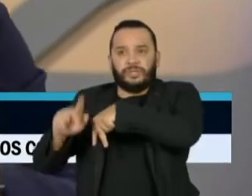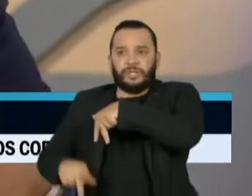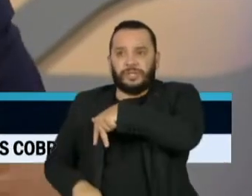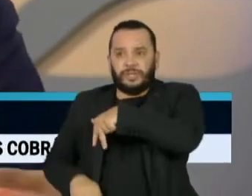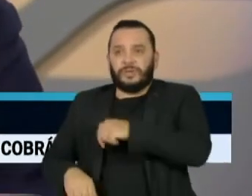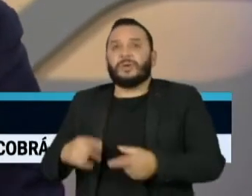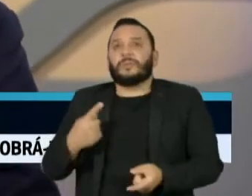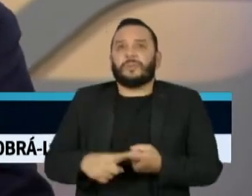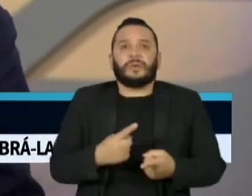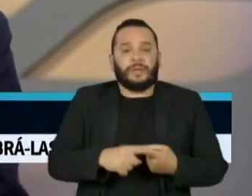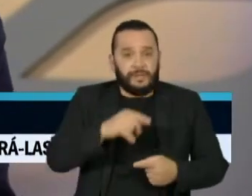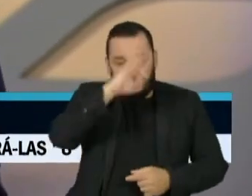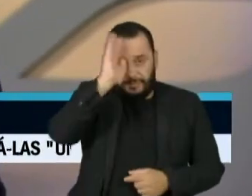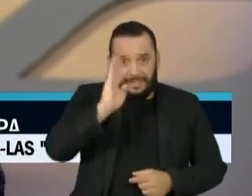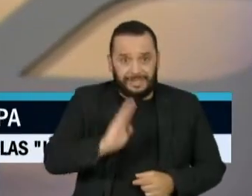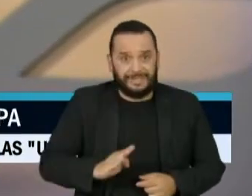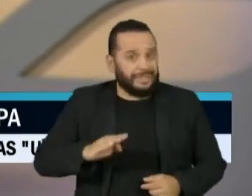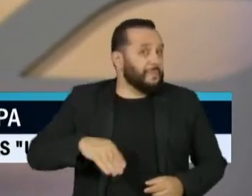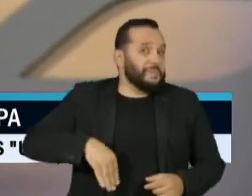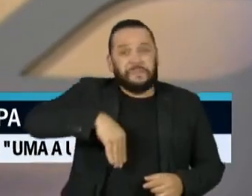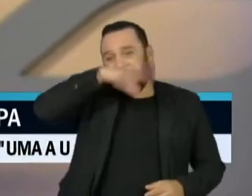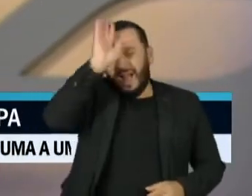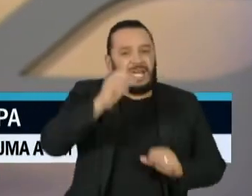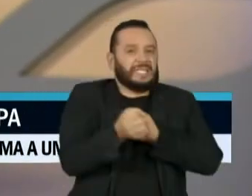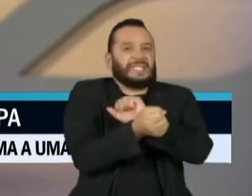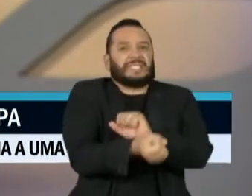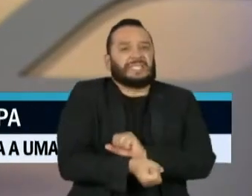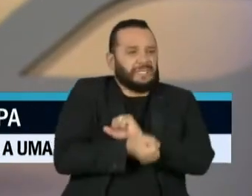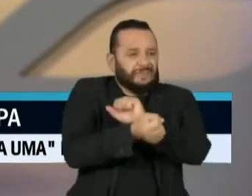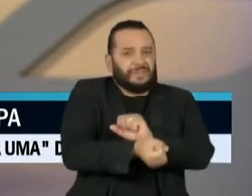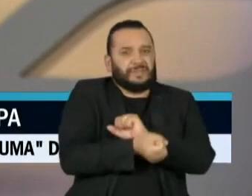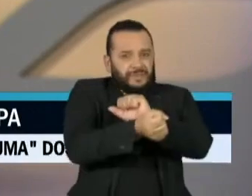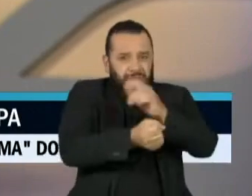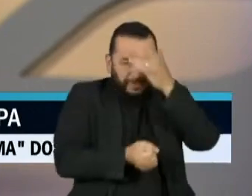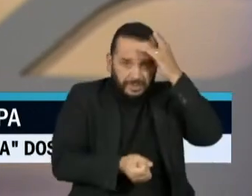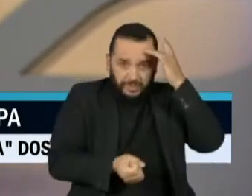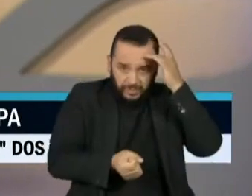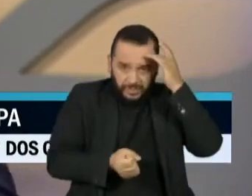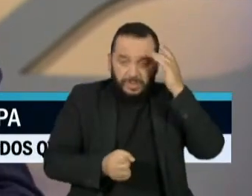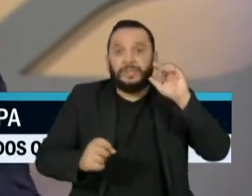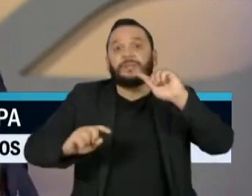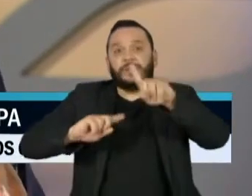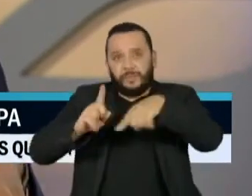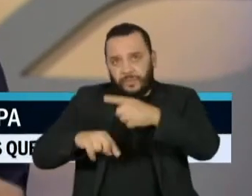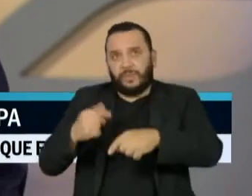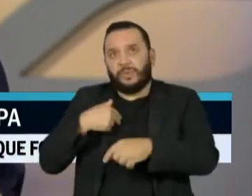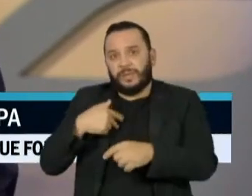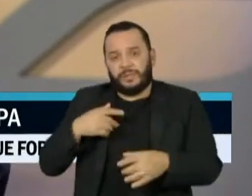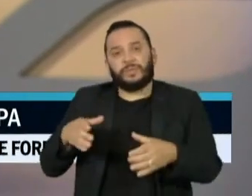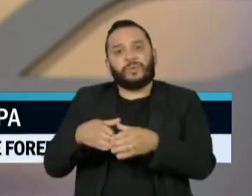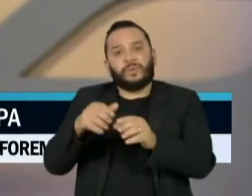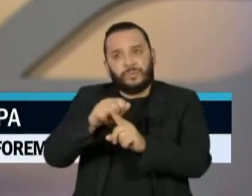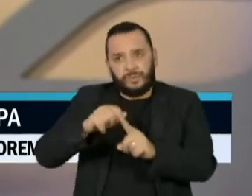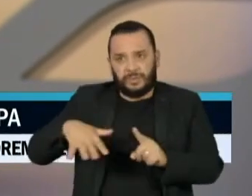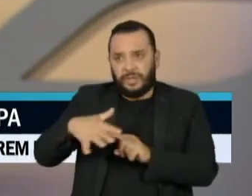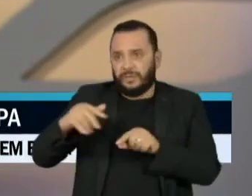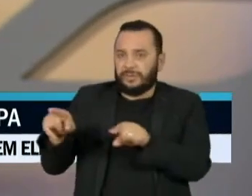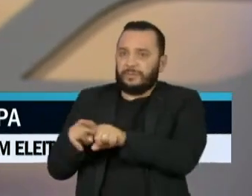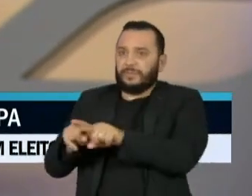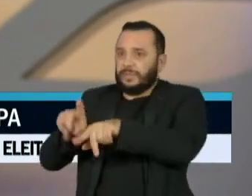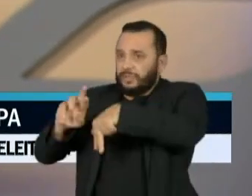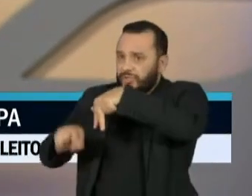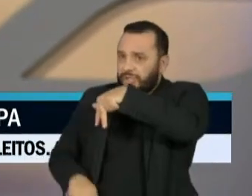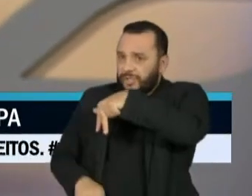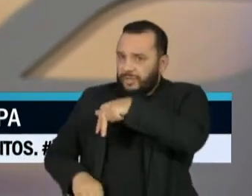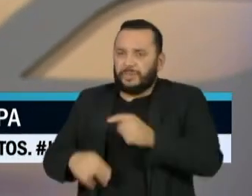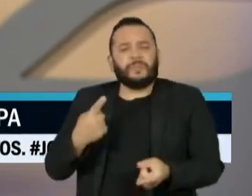Brasil mais escravizou pessoas do que qualquer outro país no mundo. E depois a gente fala de classe e gênero, tá bom? Então, por que o nosso país faz